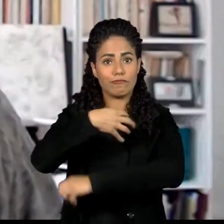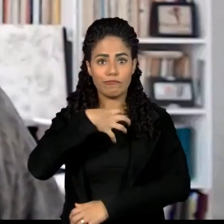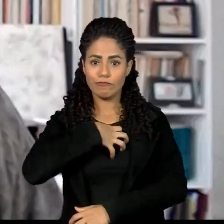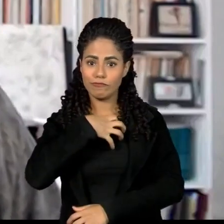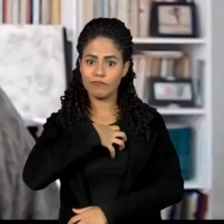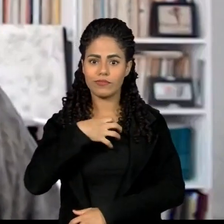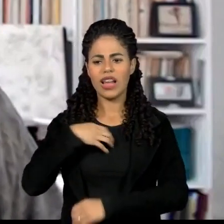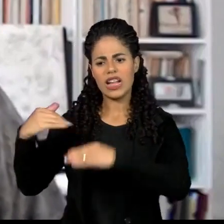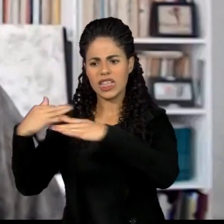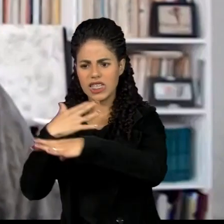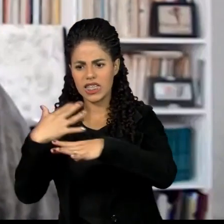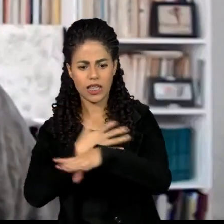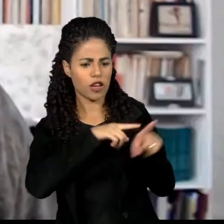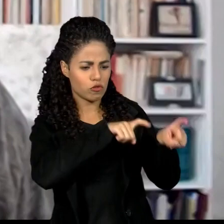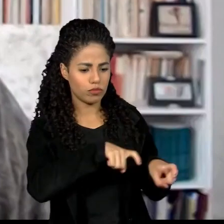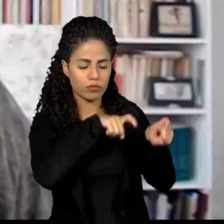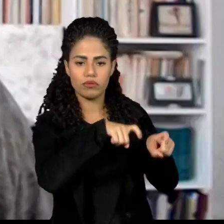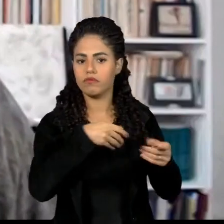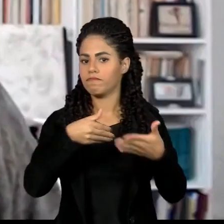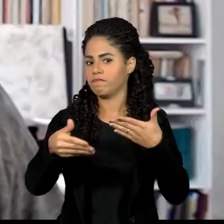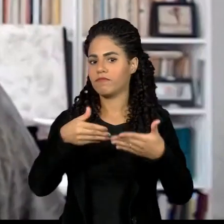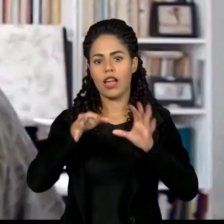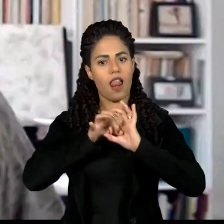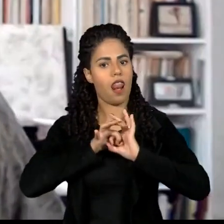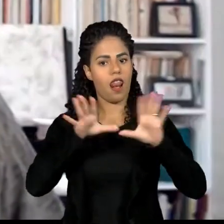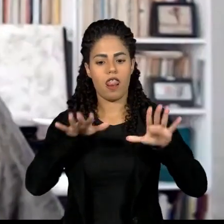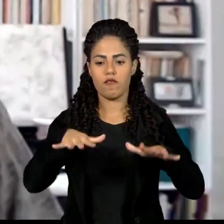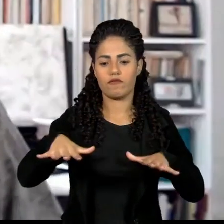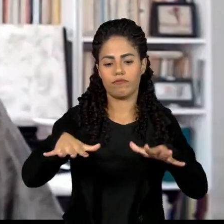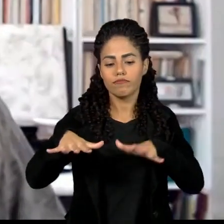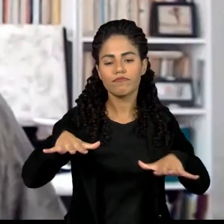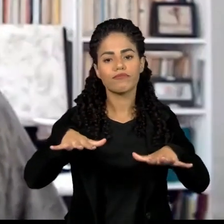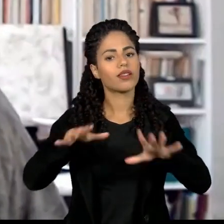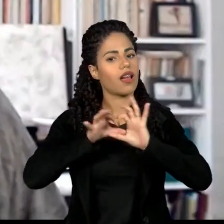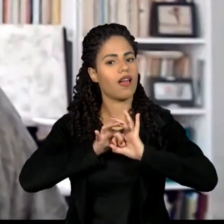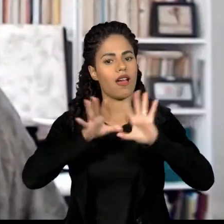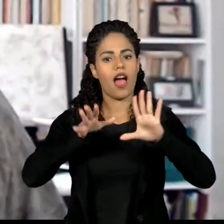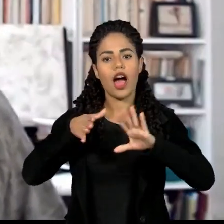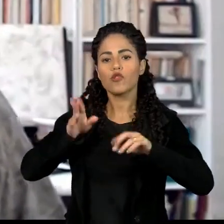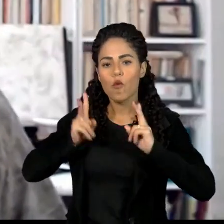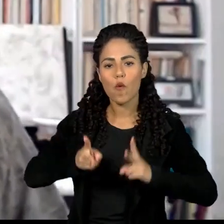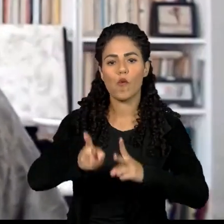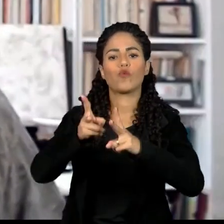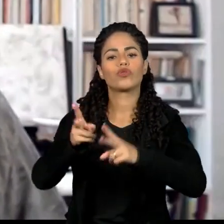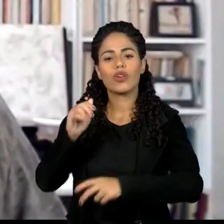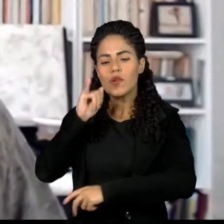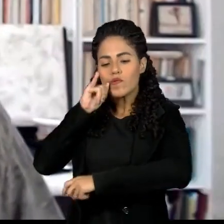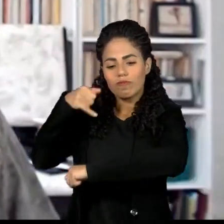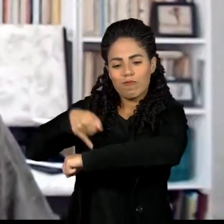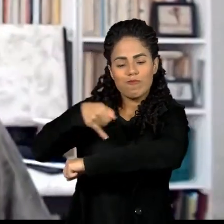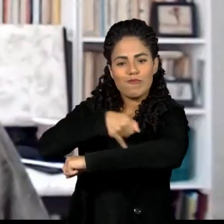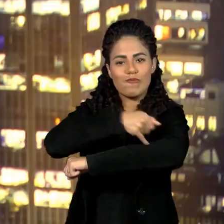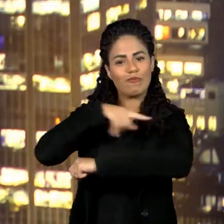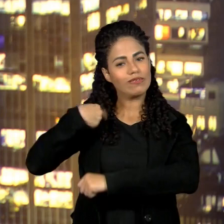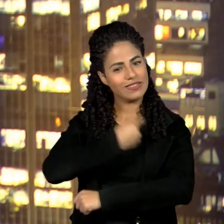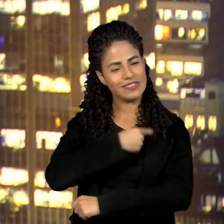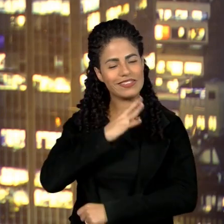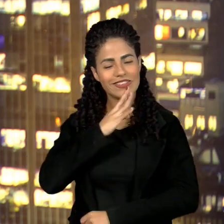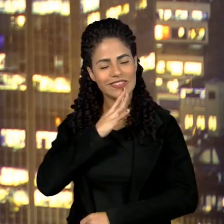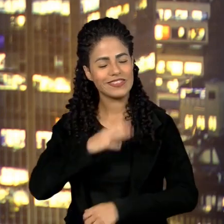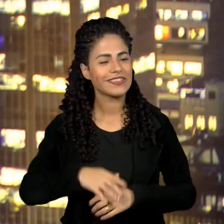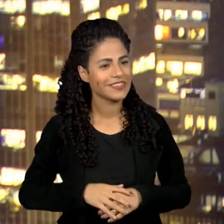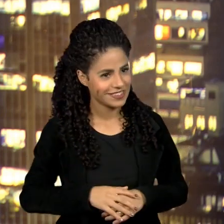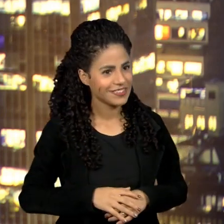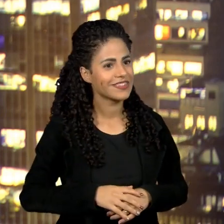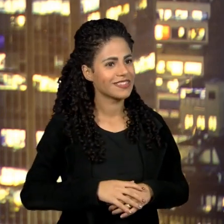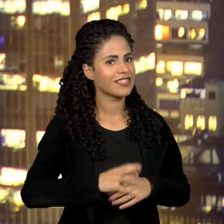e na cidade, seja como Saci urbano, né? Seja no campo, como os Sacis de vários outros nomes que a gente conhece. E